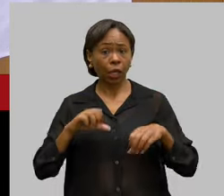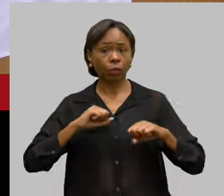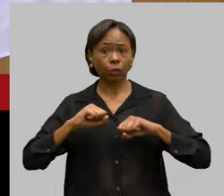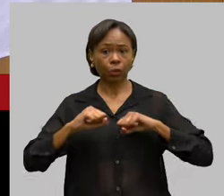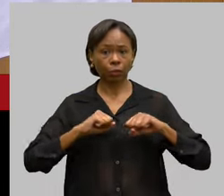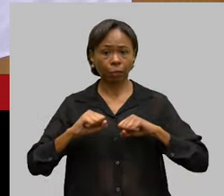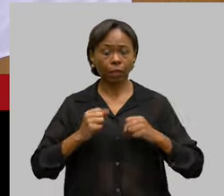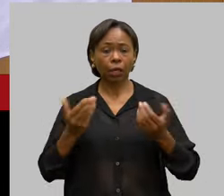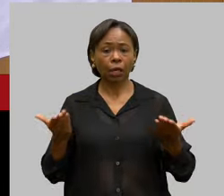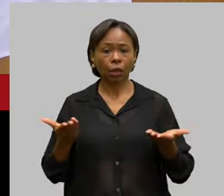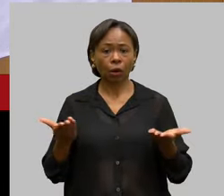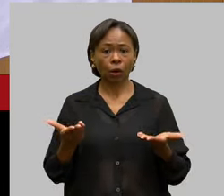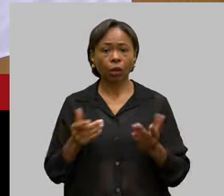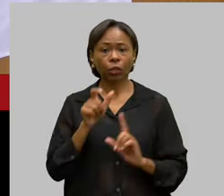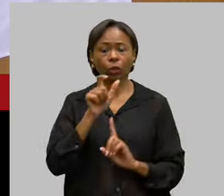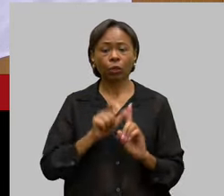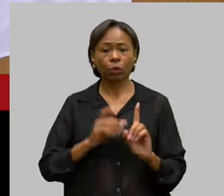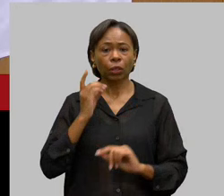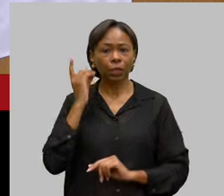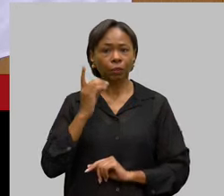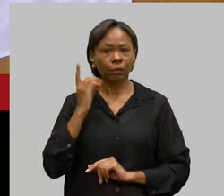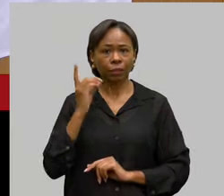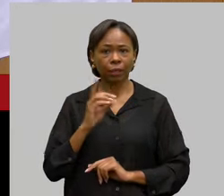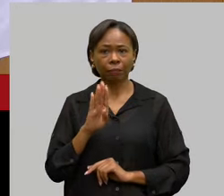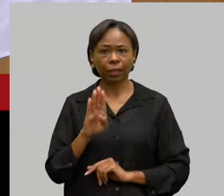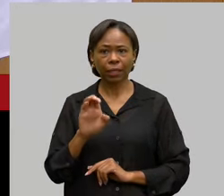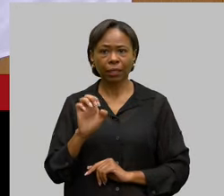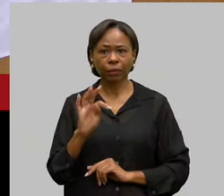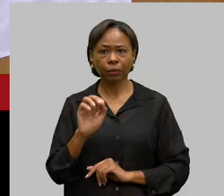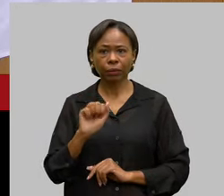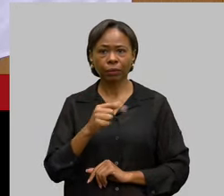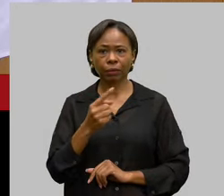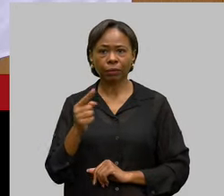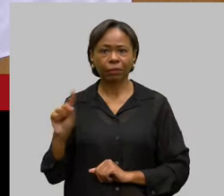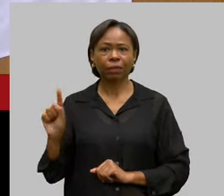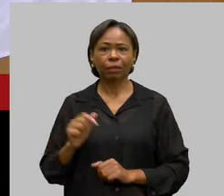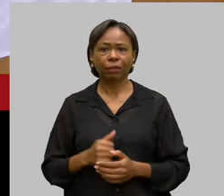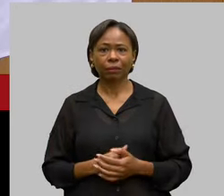a palavra o deputado Betão ol